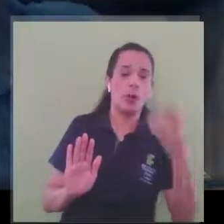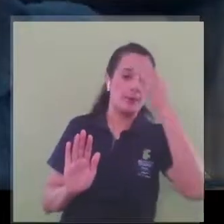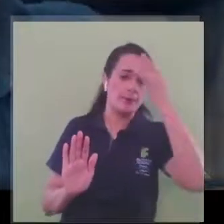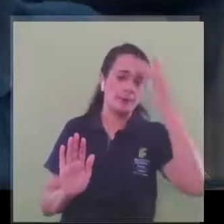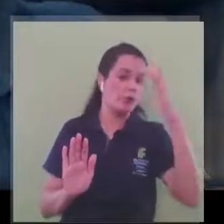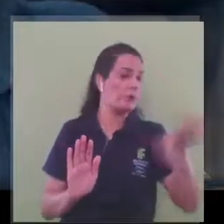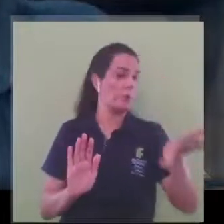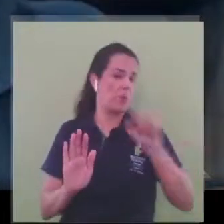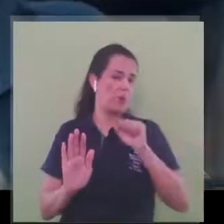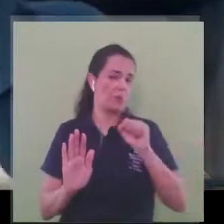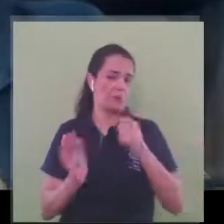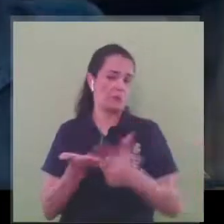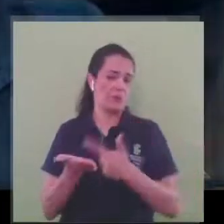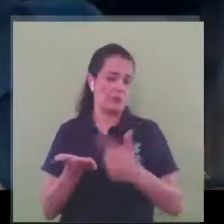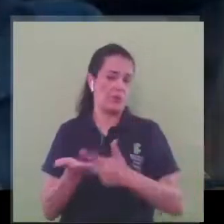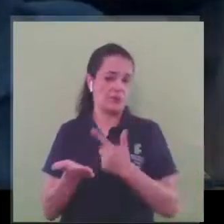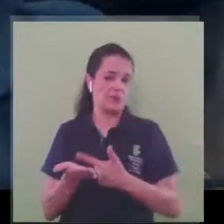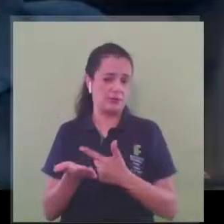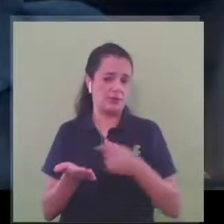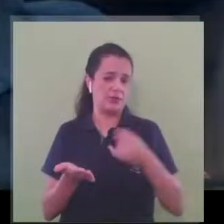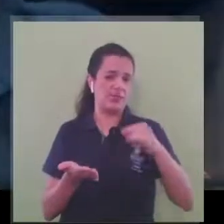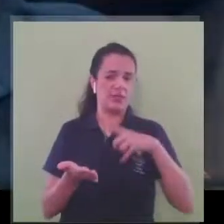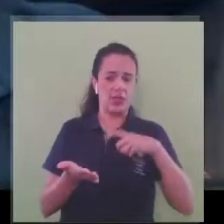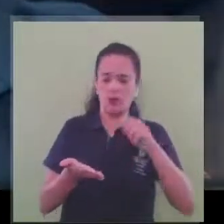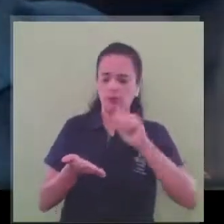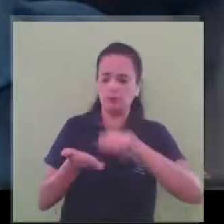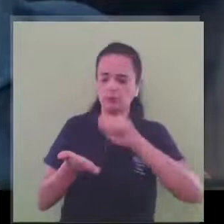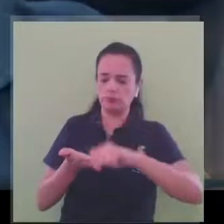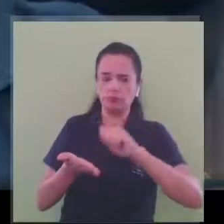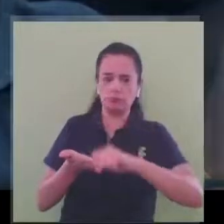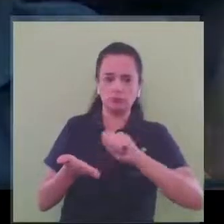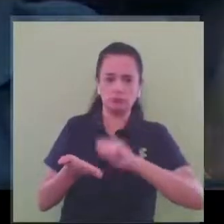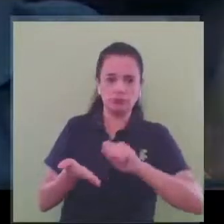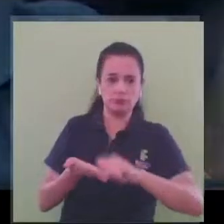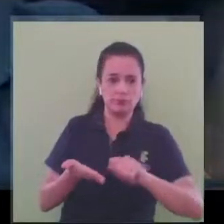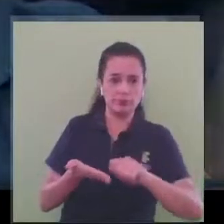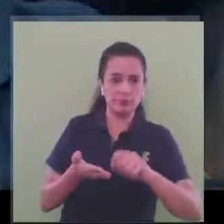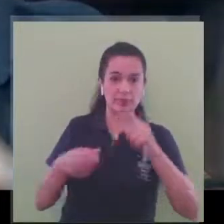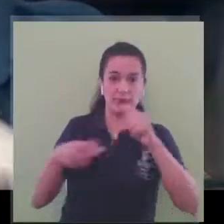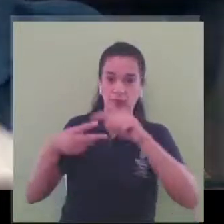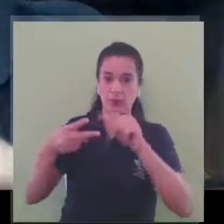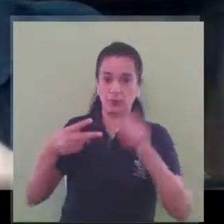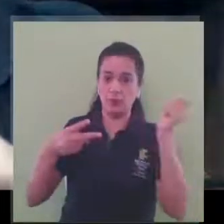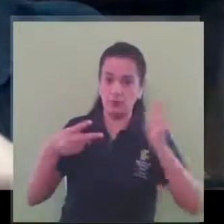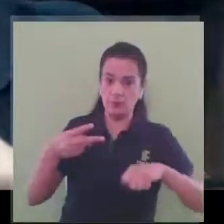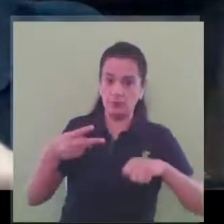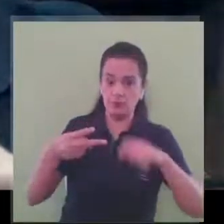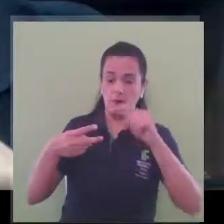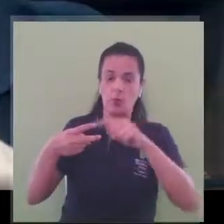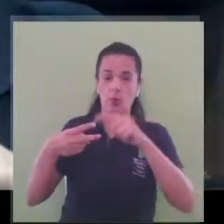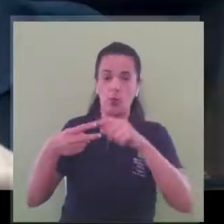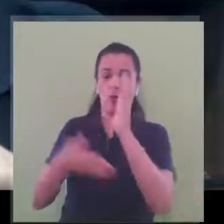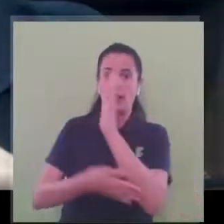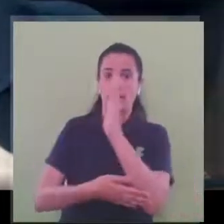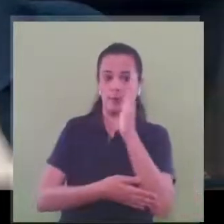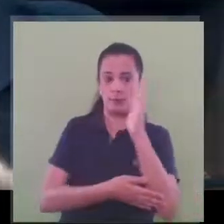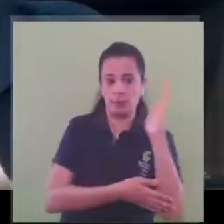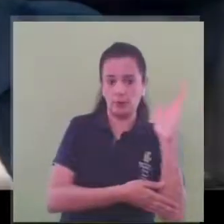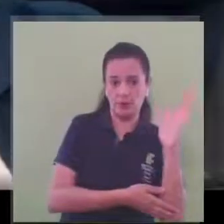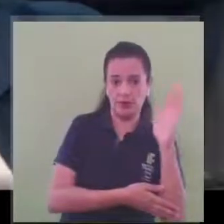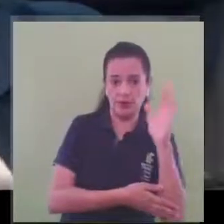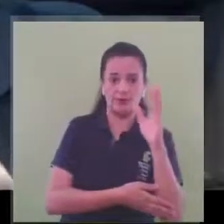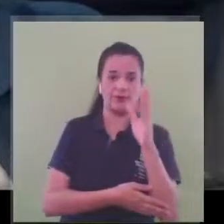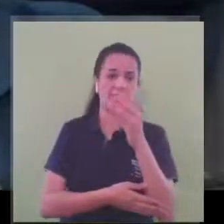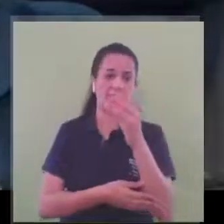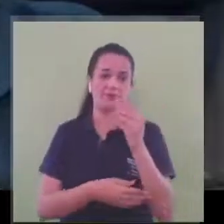pegando esse livro. Então, se eu anotei ele nele todo, há duas possibilidades: ou alguma biblioteca ou algum colecionador vai descartar